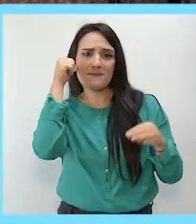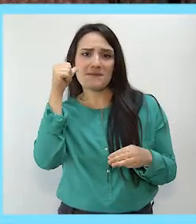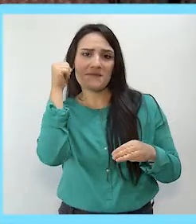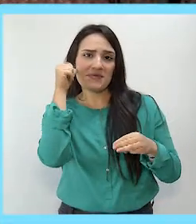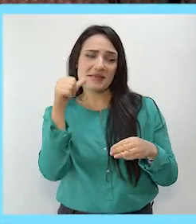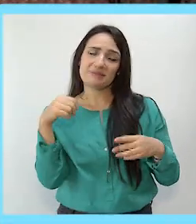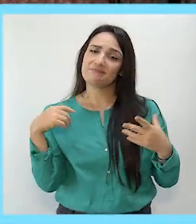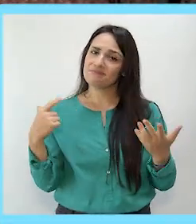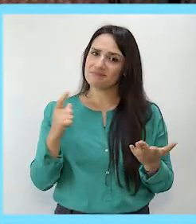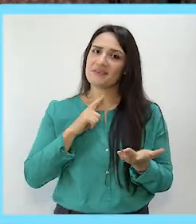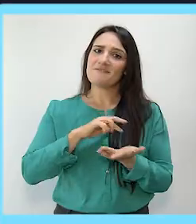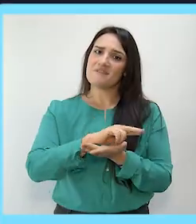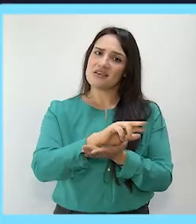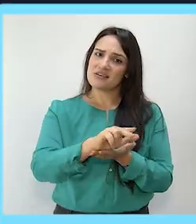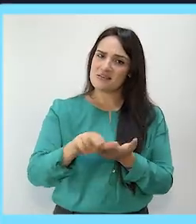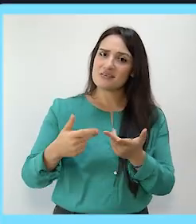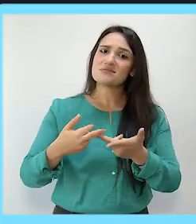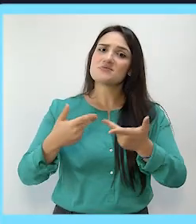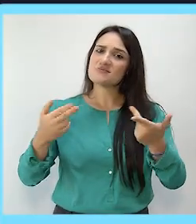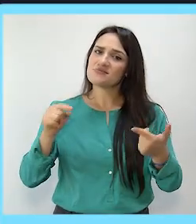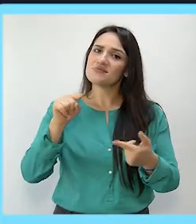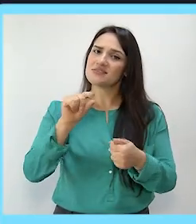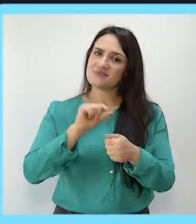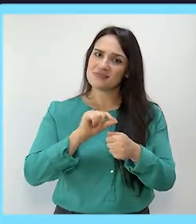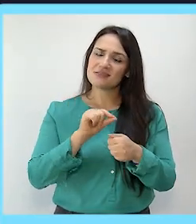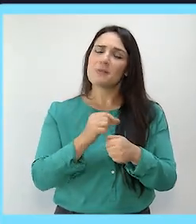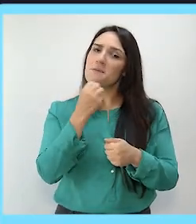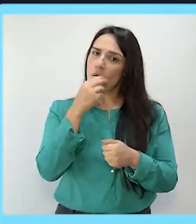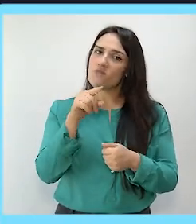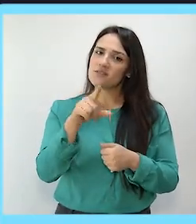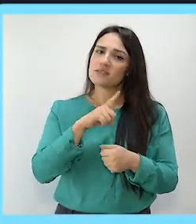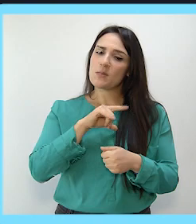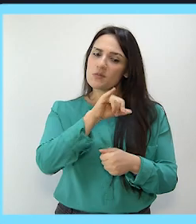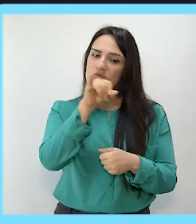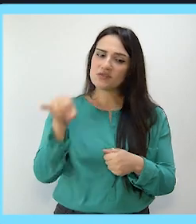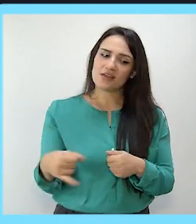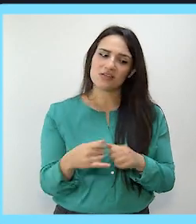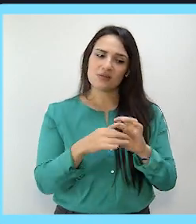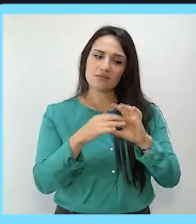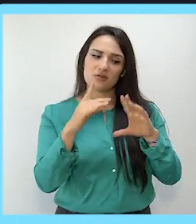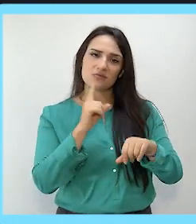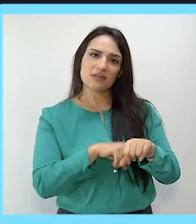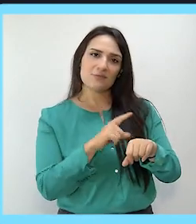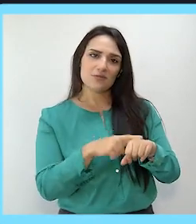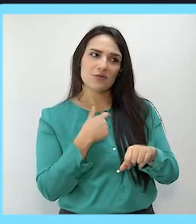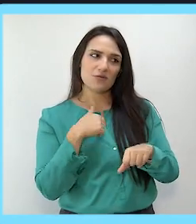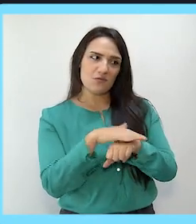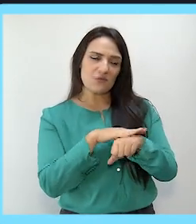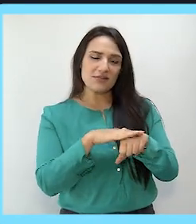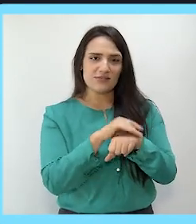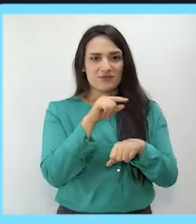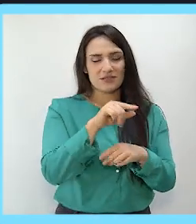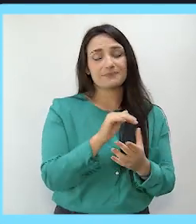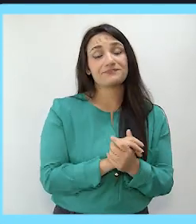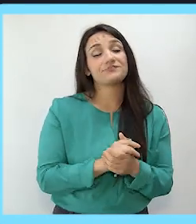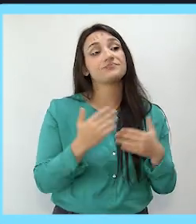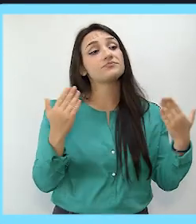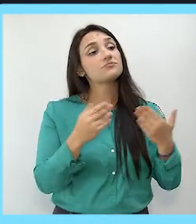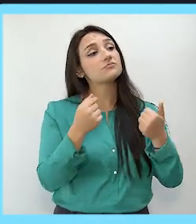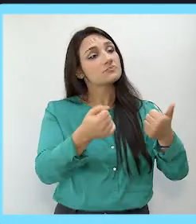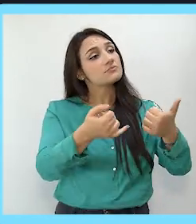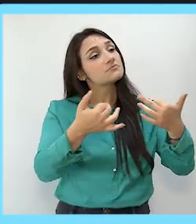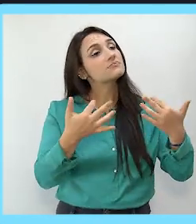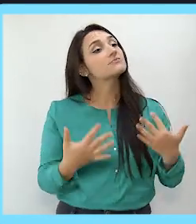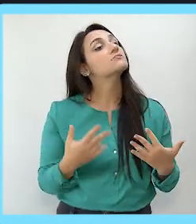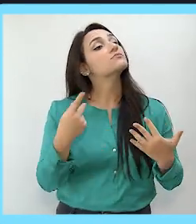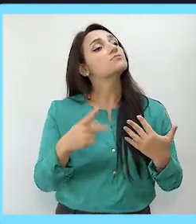Elas se propõem a tantas coisas. A doutora Fabíola gentilmente abriu um espaço para estar conversando com a gente. Doutora Fabíola, vamos para as pessoas poderem acompanhar essa